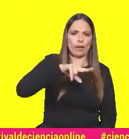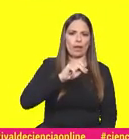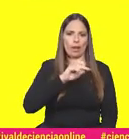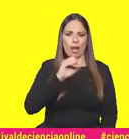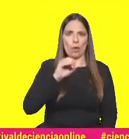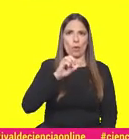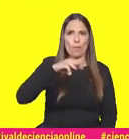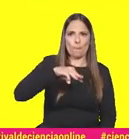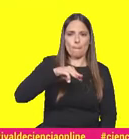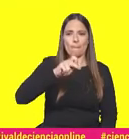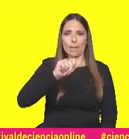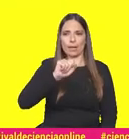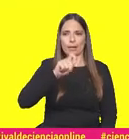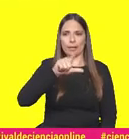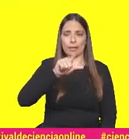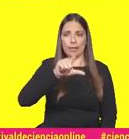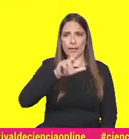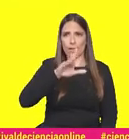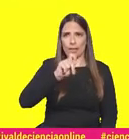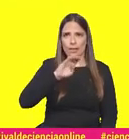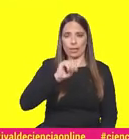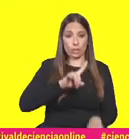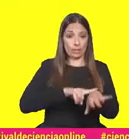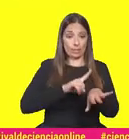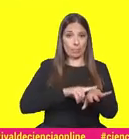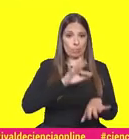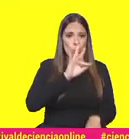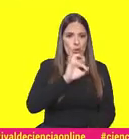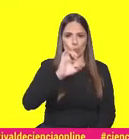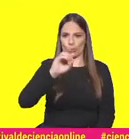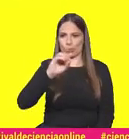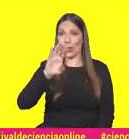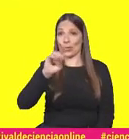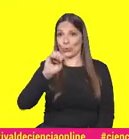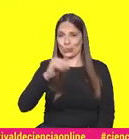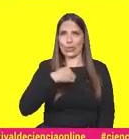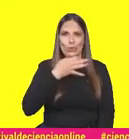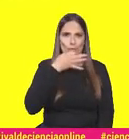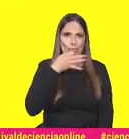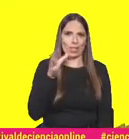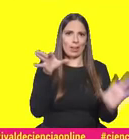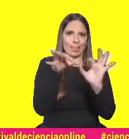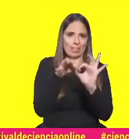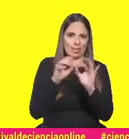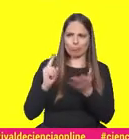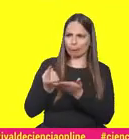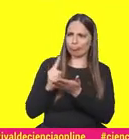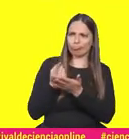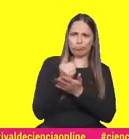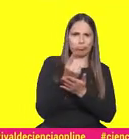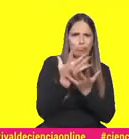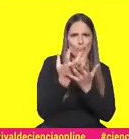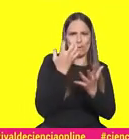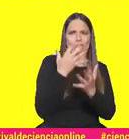180 segundos. E eu vou-vos falar daquilo que foi uma viagem